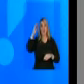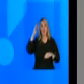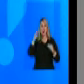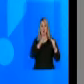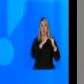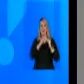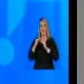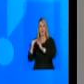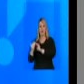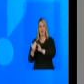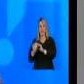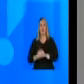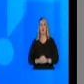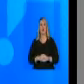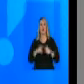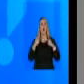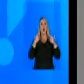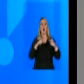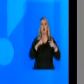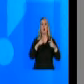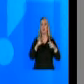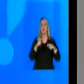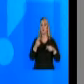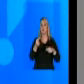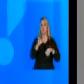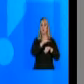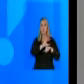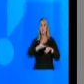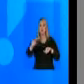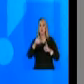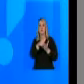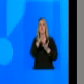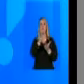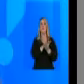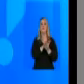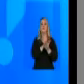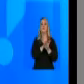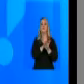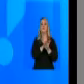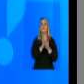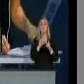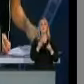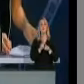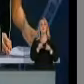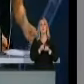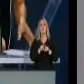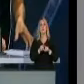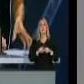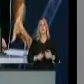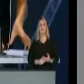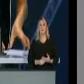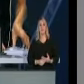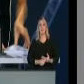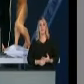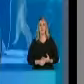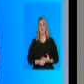periféricas. Para onde poderá esse dinheiro das multas e o que se pode se fazer em relação à questão do asfalto?